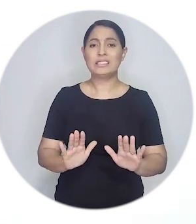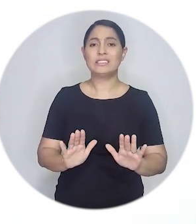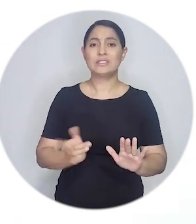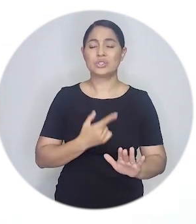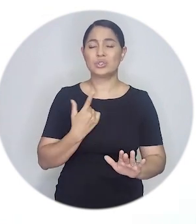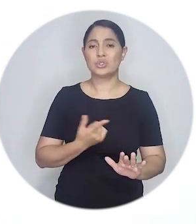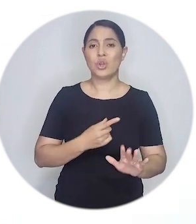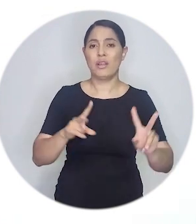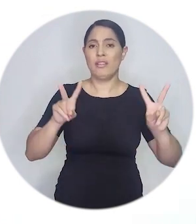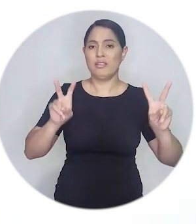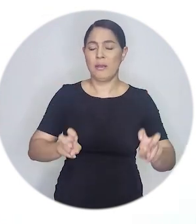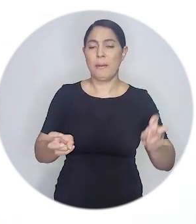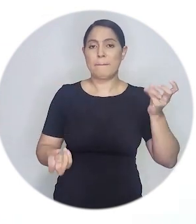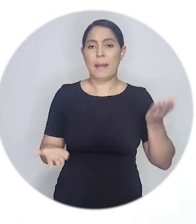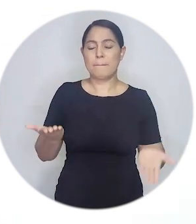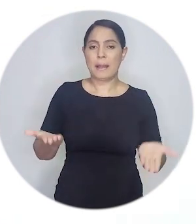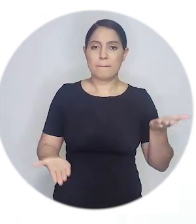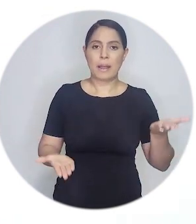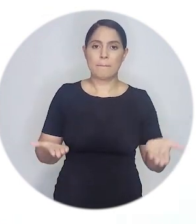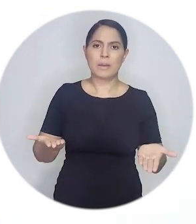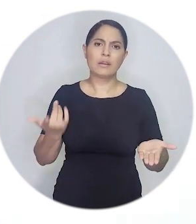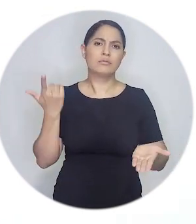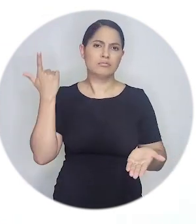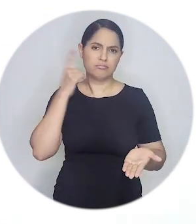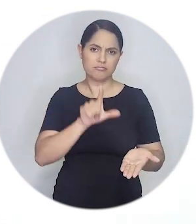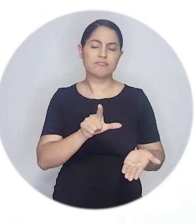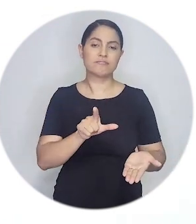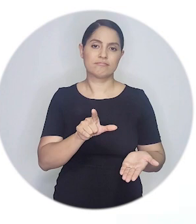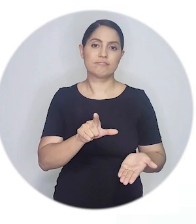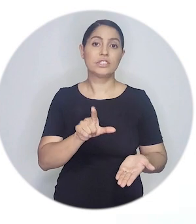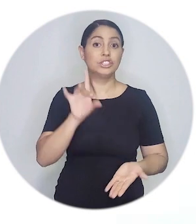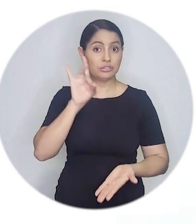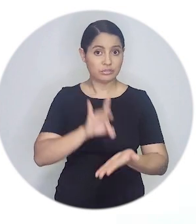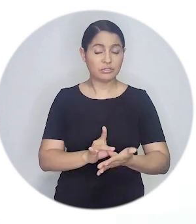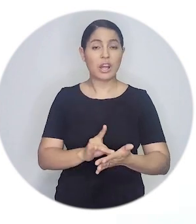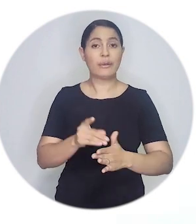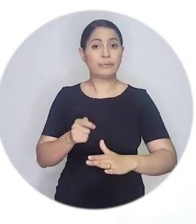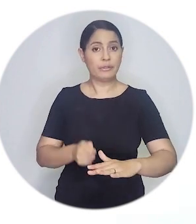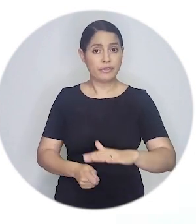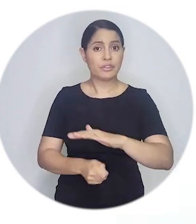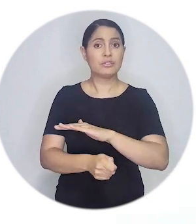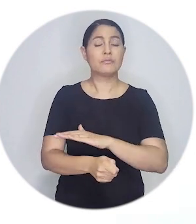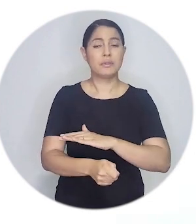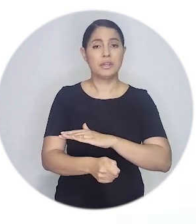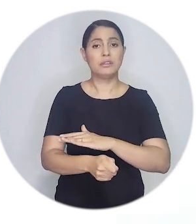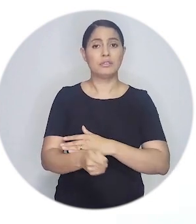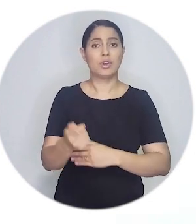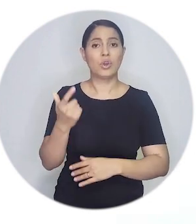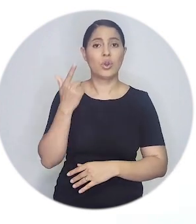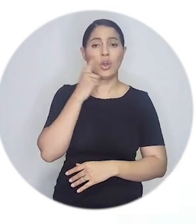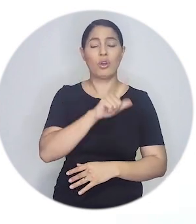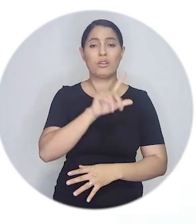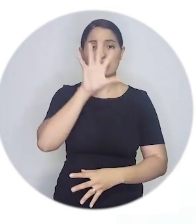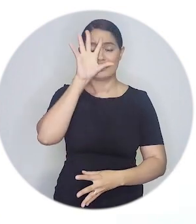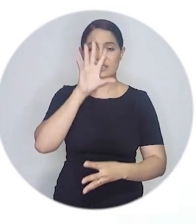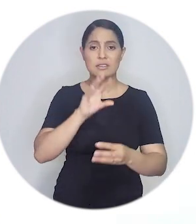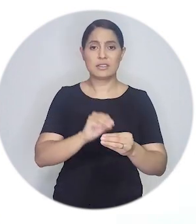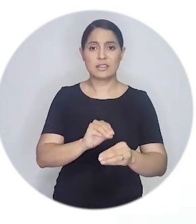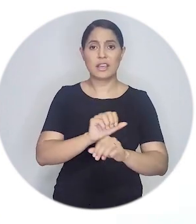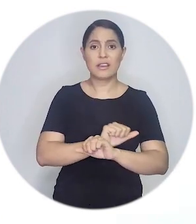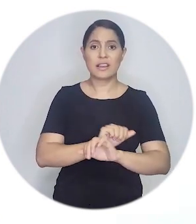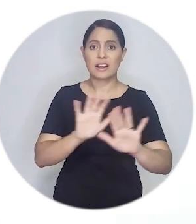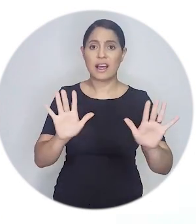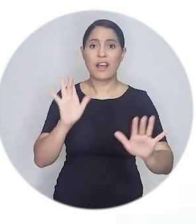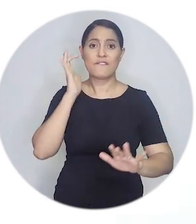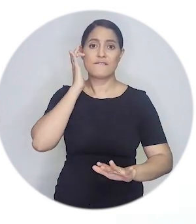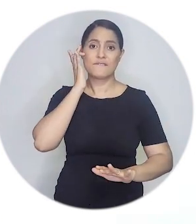se conseguimos avançar nessa questão do reequilíbrio, obviamente que esses investimentos chegarão